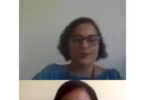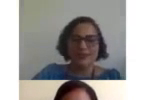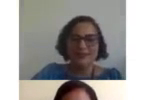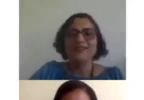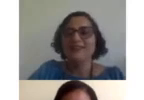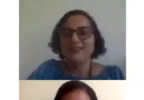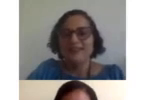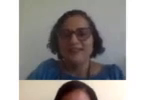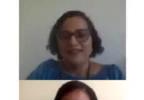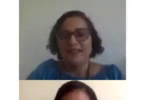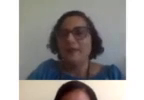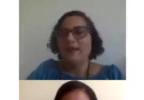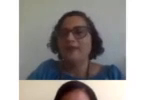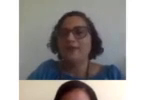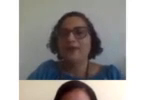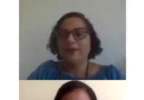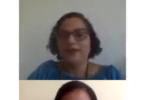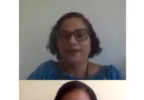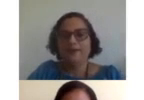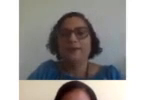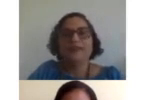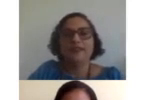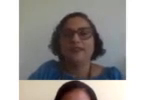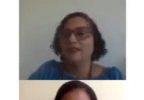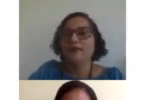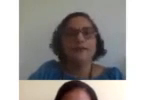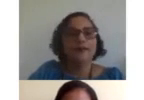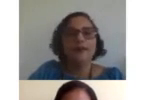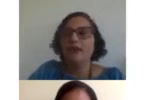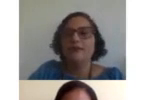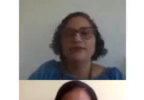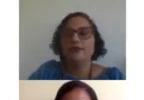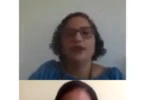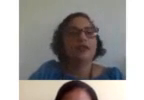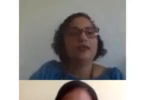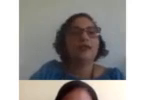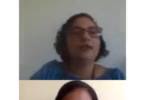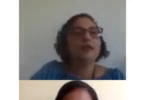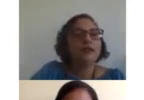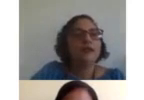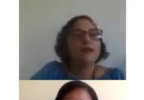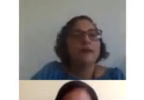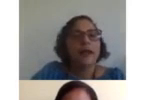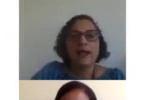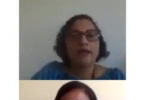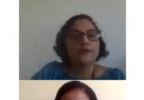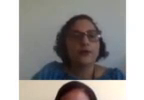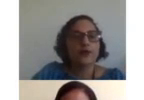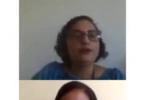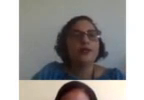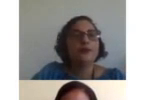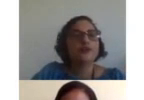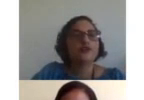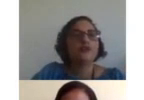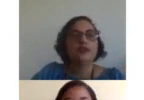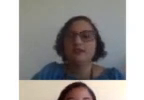professora Lavínia, está com a palavra agora para apresentação, né? Eu vou só aqui marcar aqui um